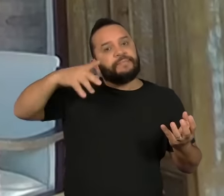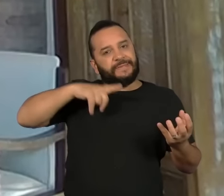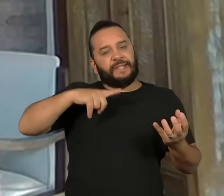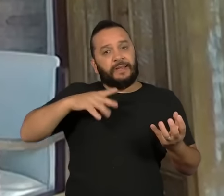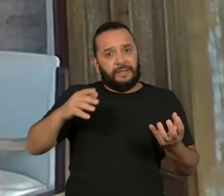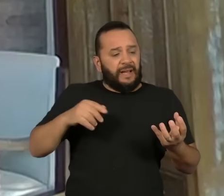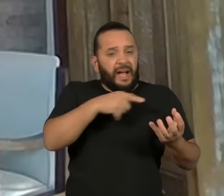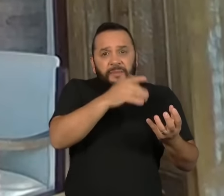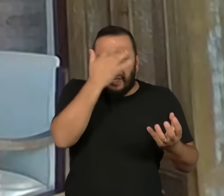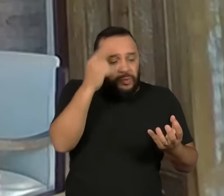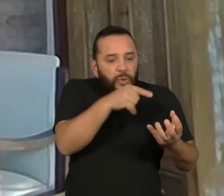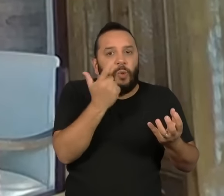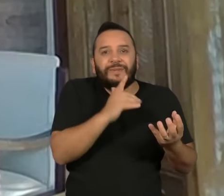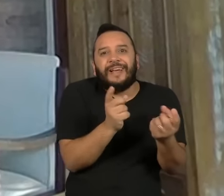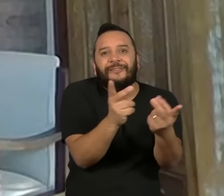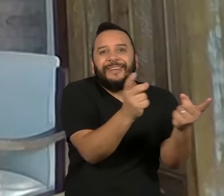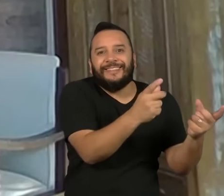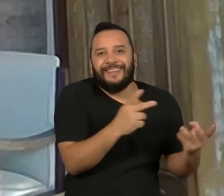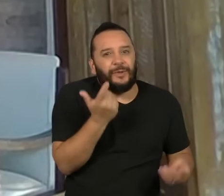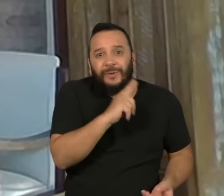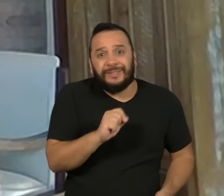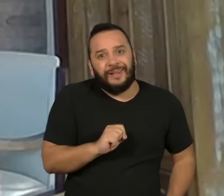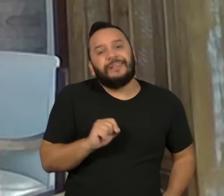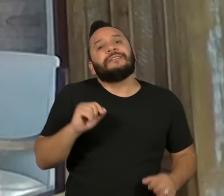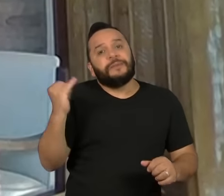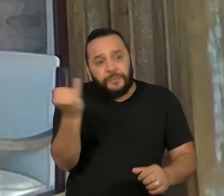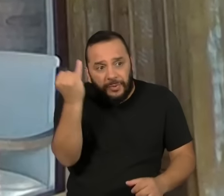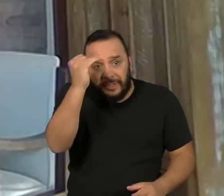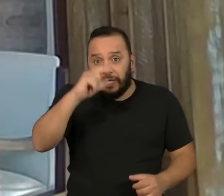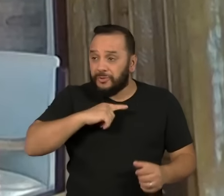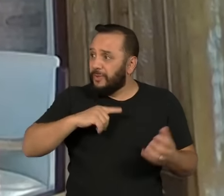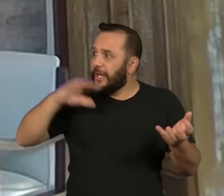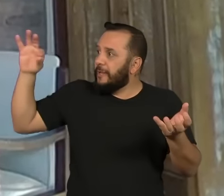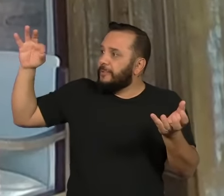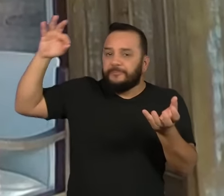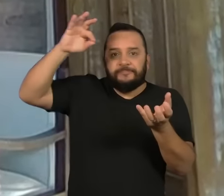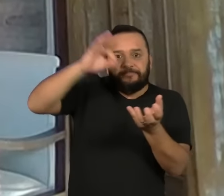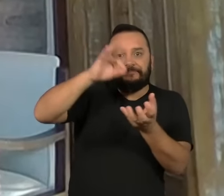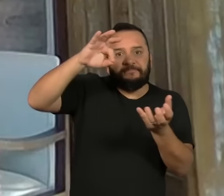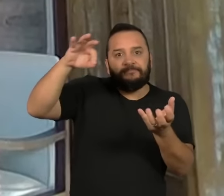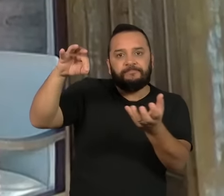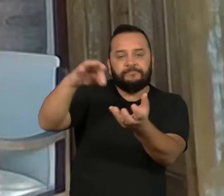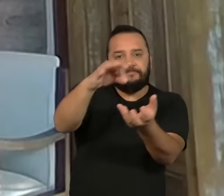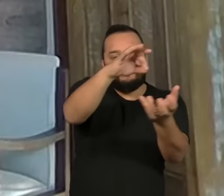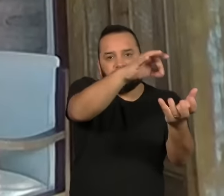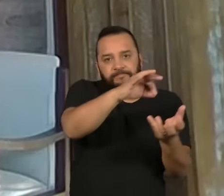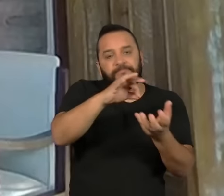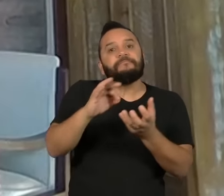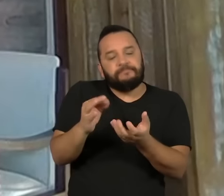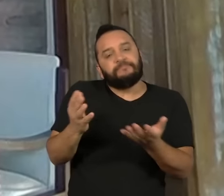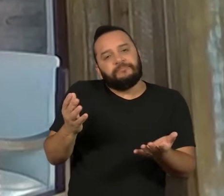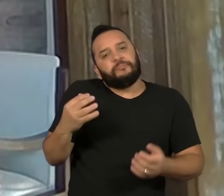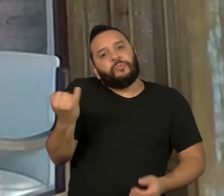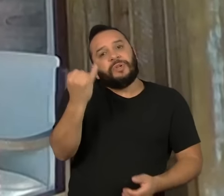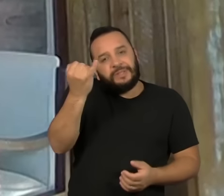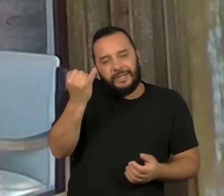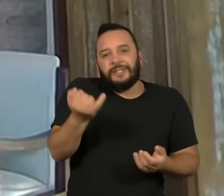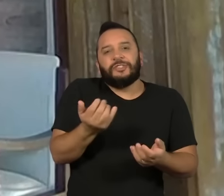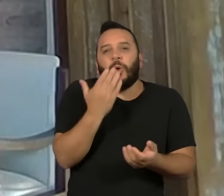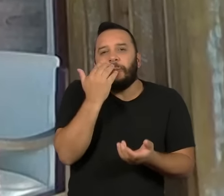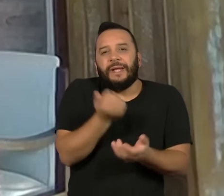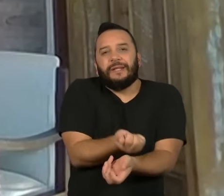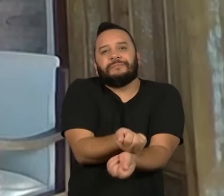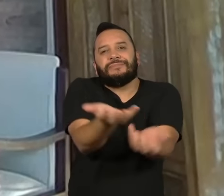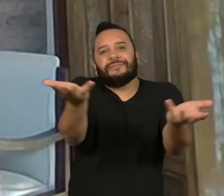os polinizadores eles têm uma importância muito grande na produção de alimentos que participam da mesa do brasileiro e